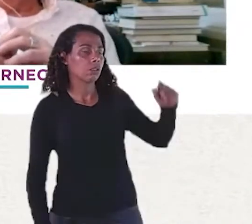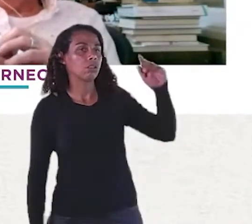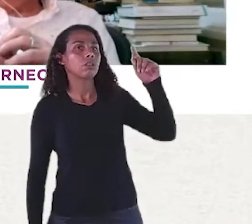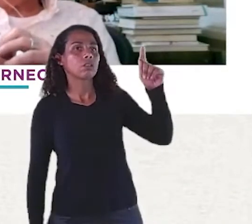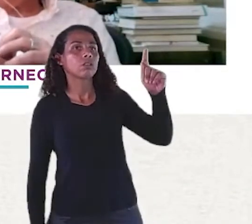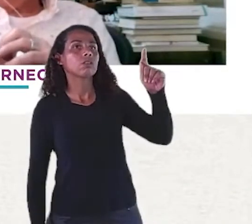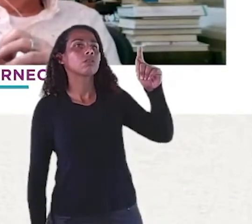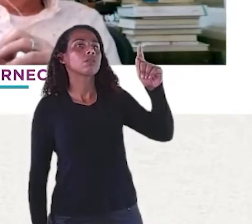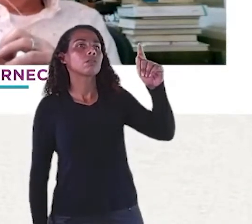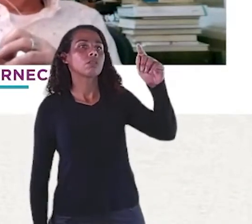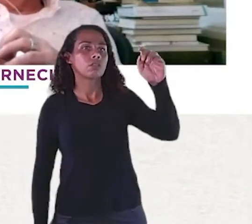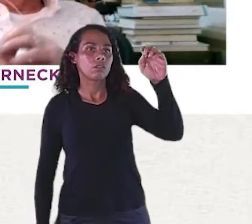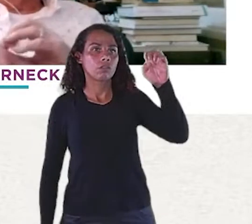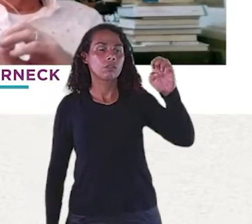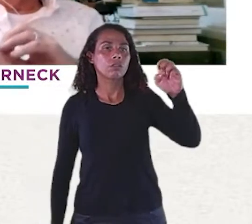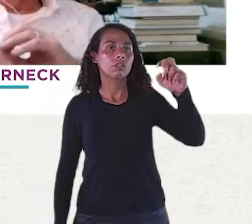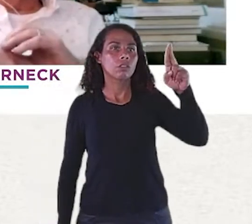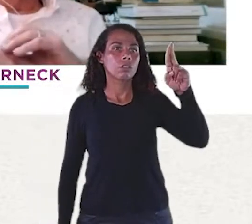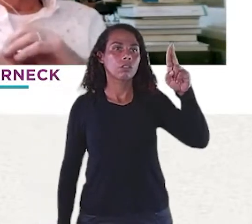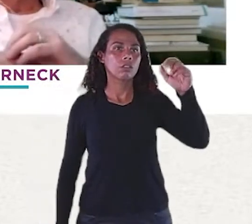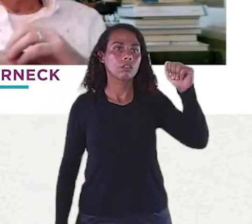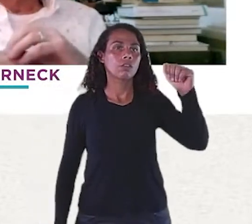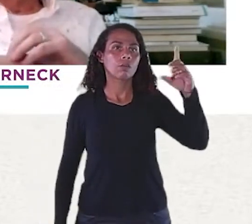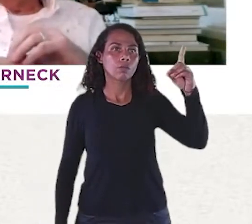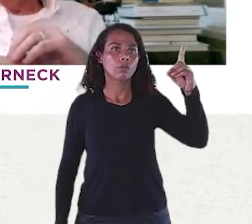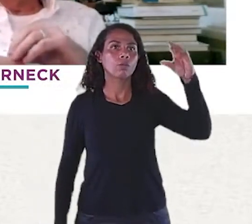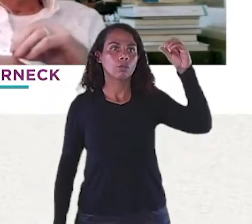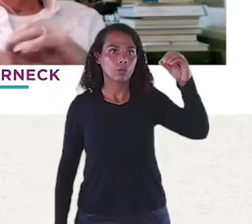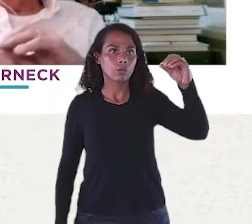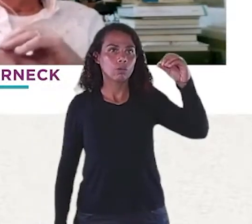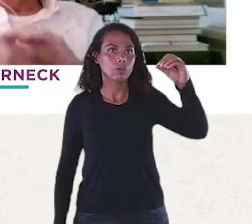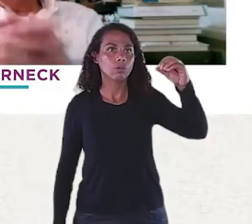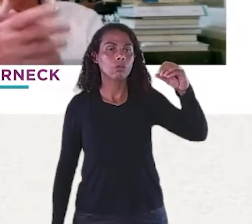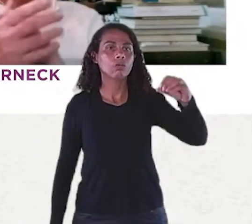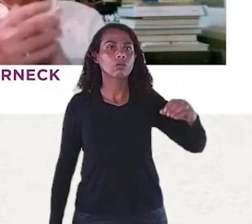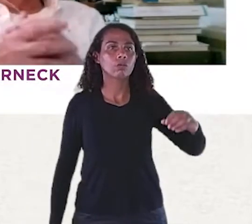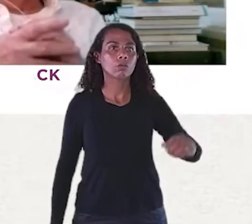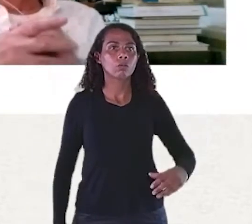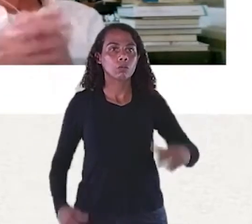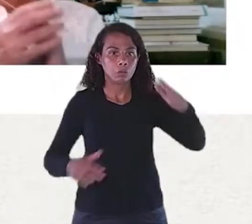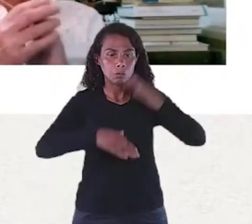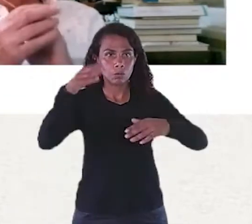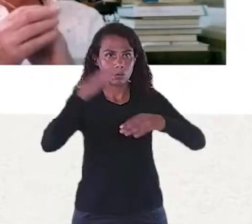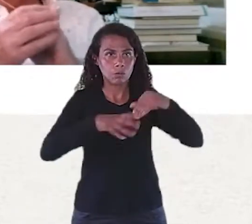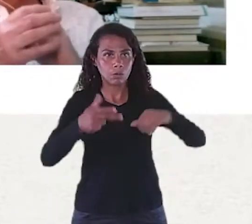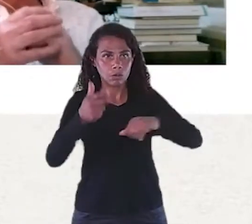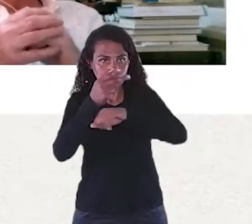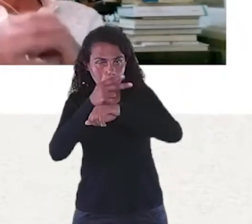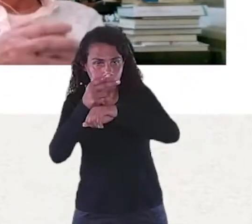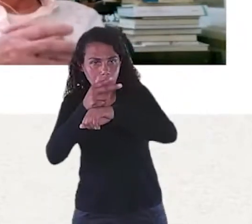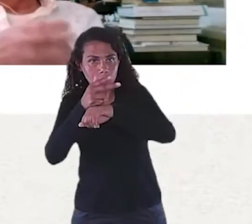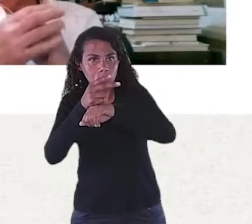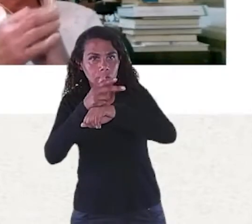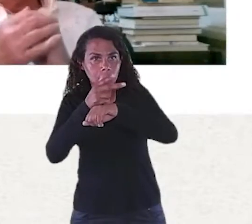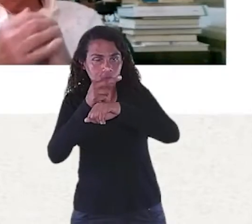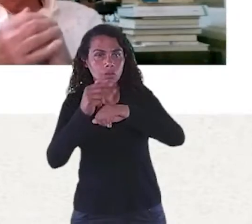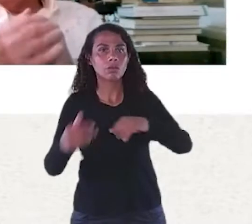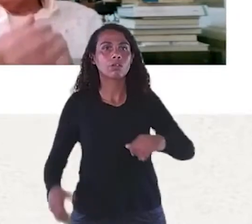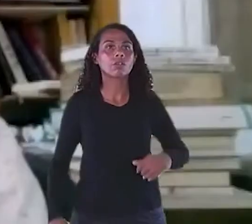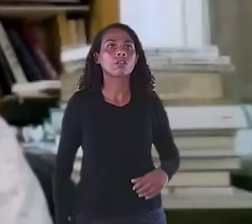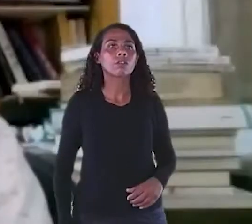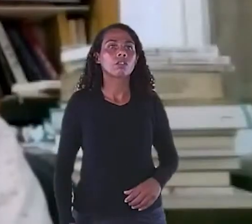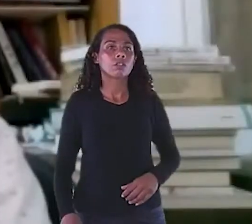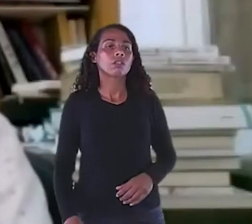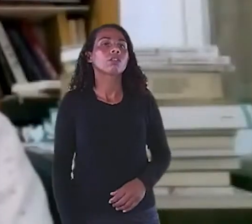Veloso, um cineasta, falecido já. Fernando Dolabella, que é um cara que é uma